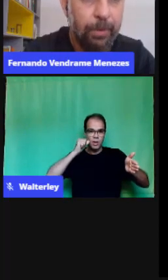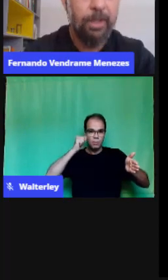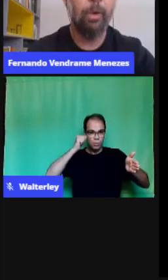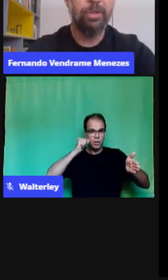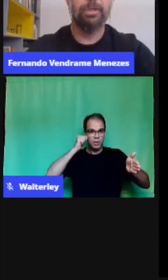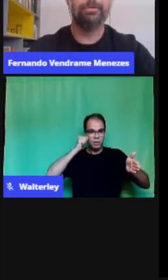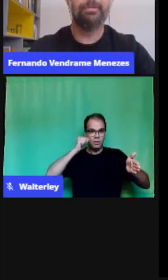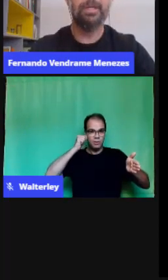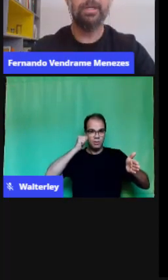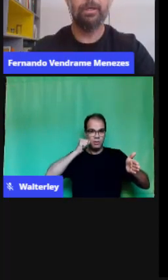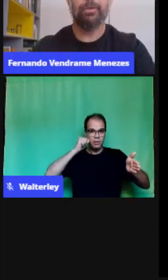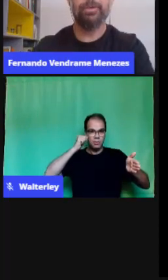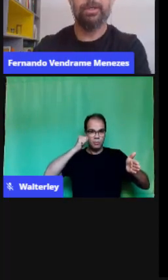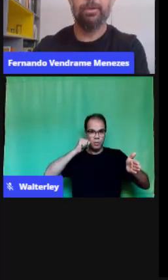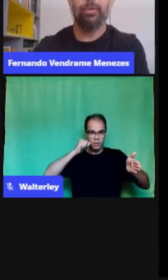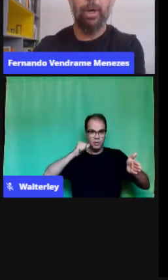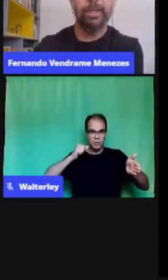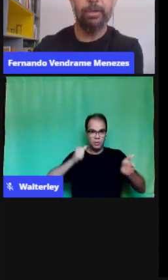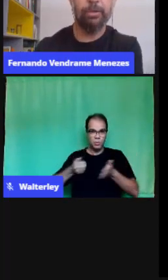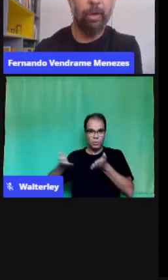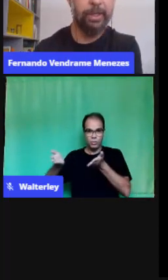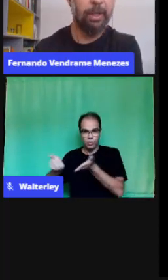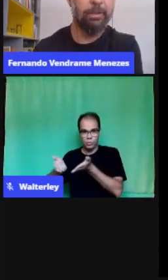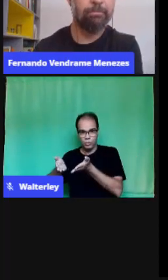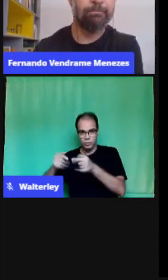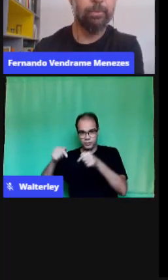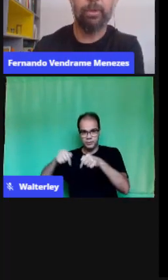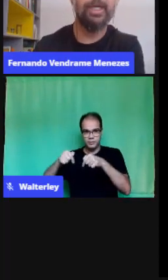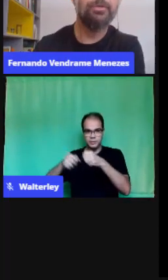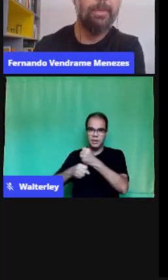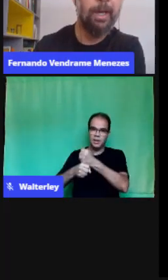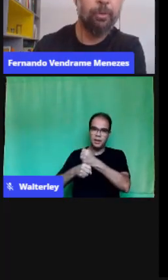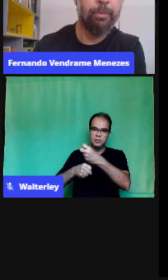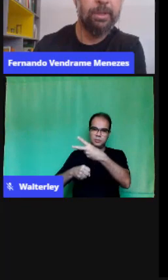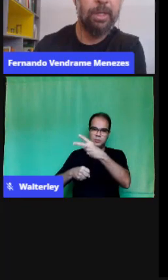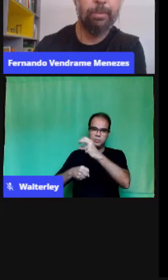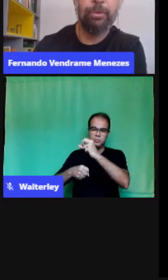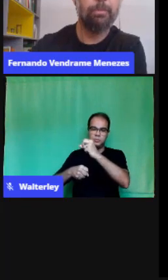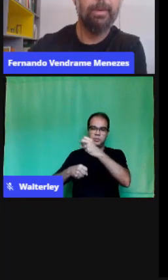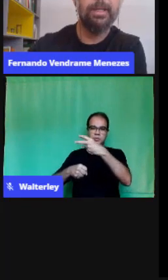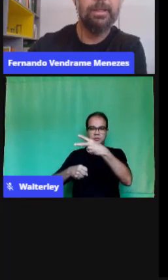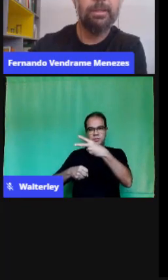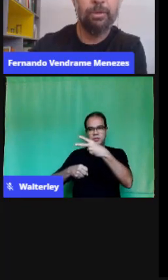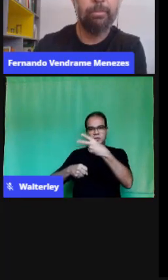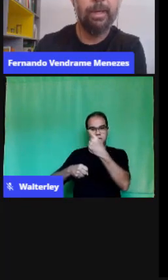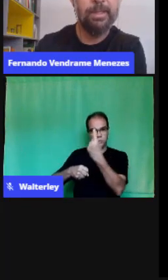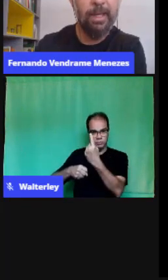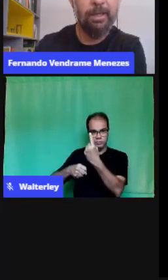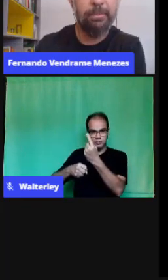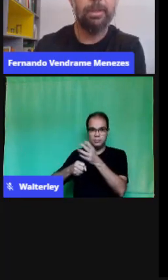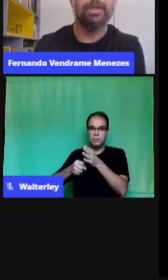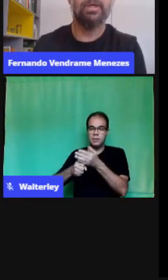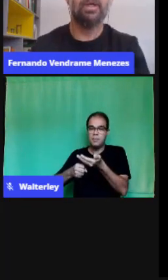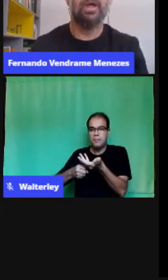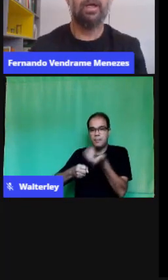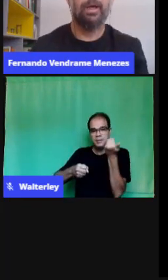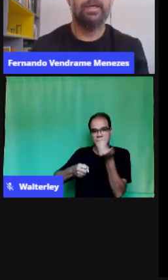Brasil e a condição feminina no contexto atual da história do Oriente Médio, por exemplo, ou de um país